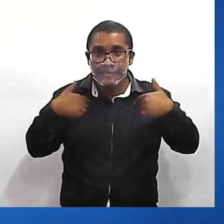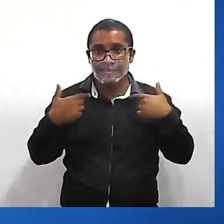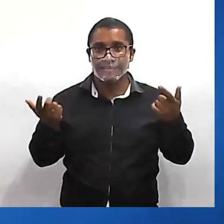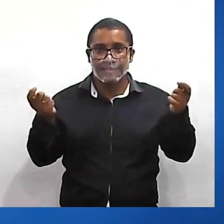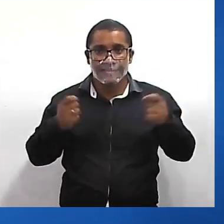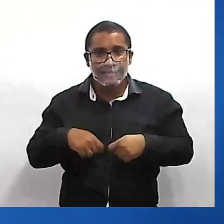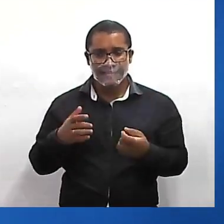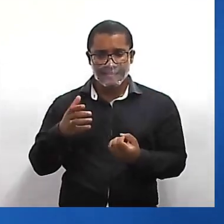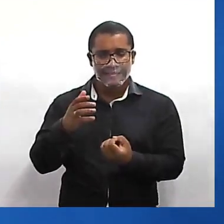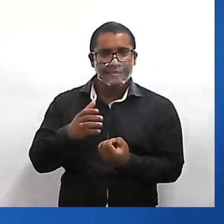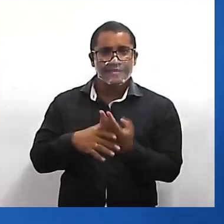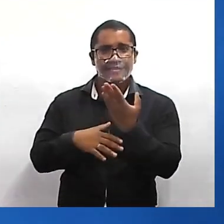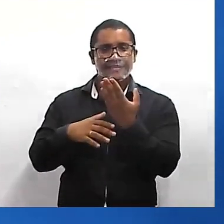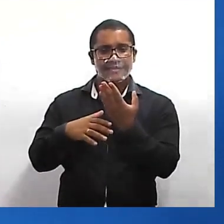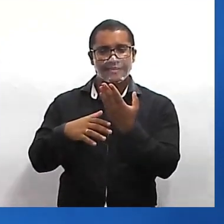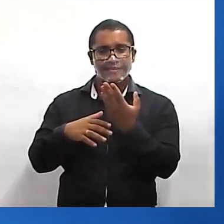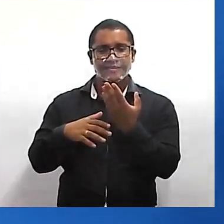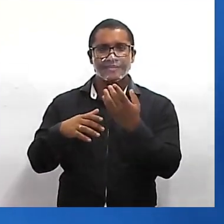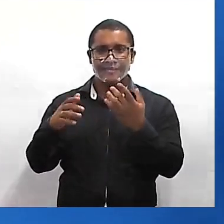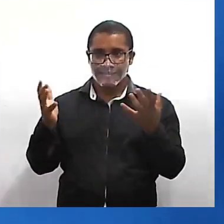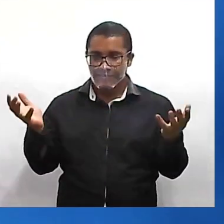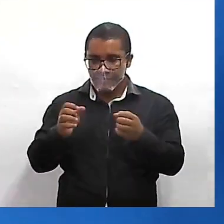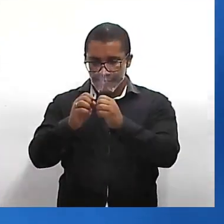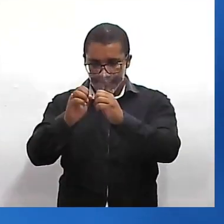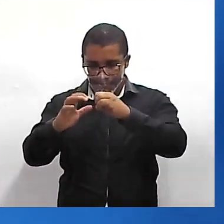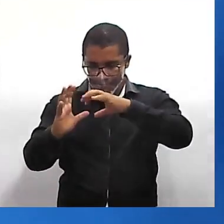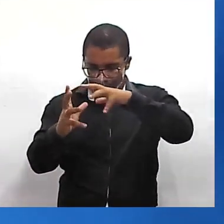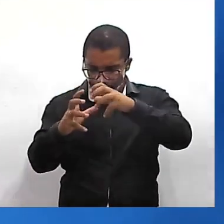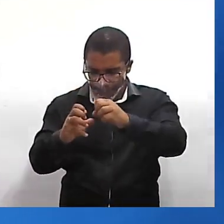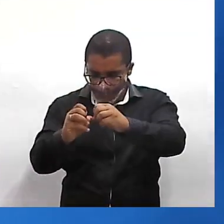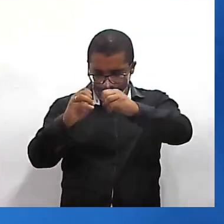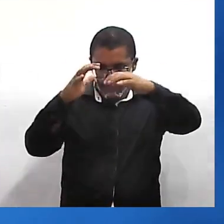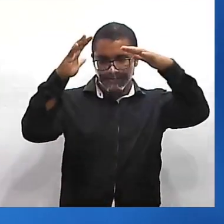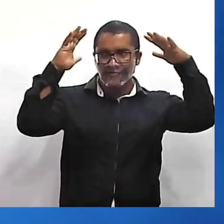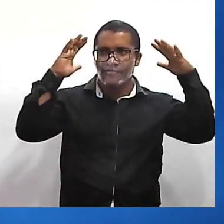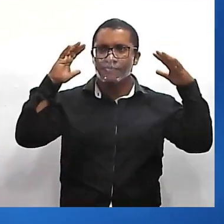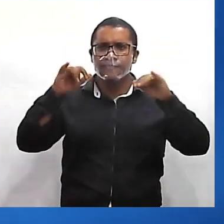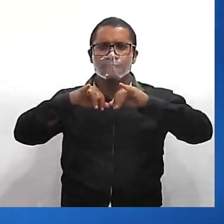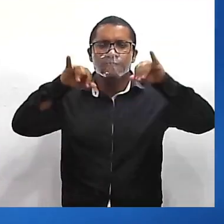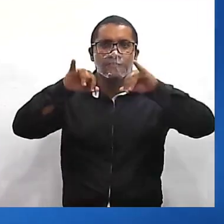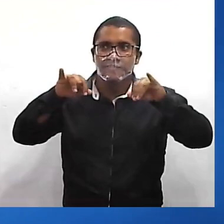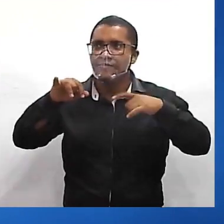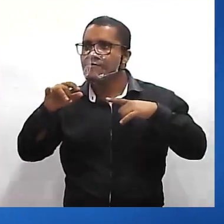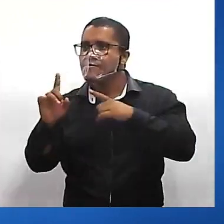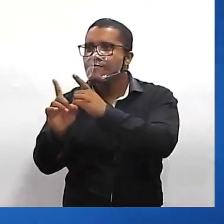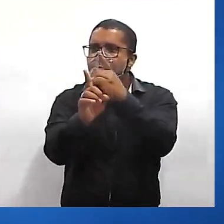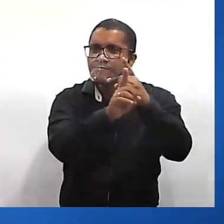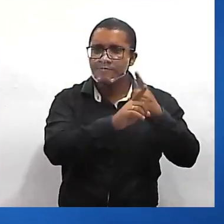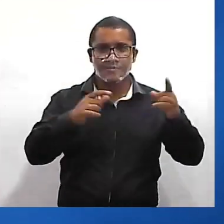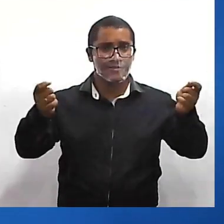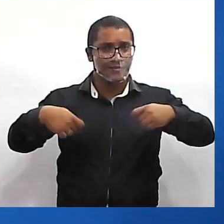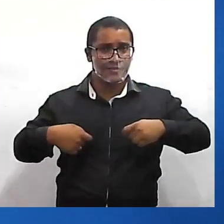dentro desse mundo de informações que eu tenho, né? Fala-se também ali